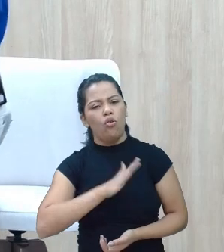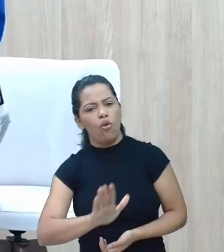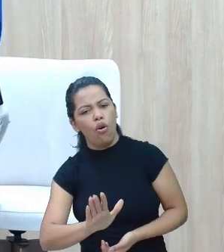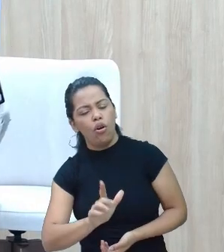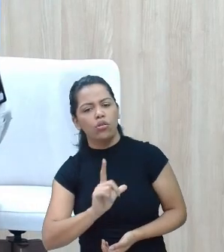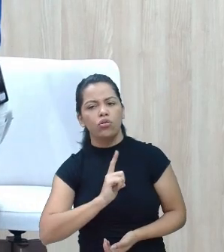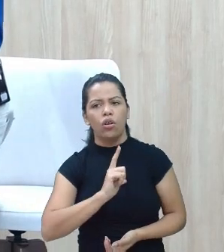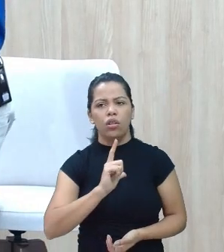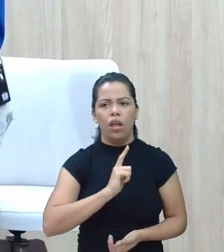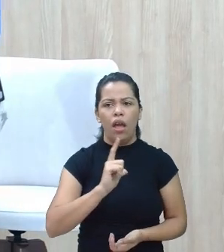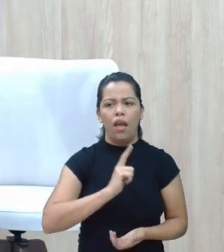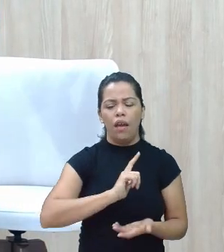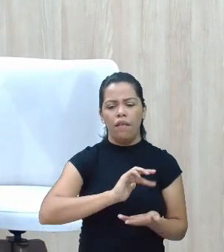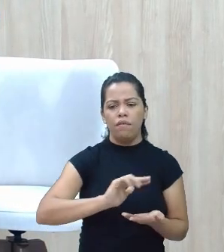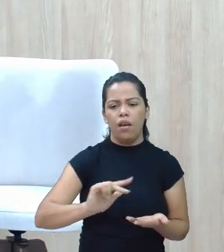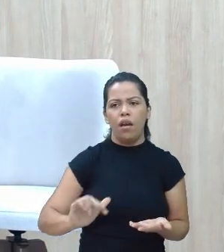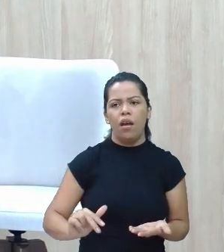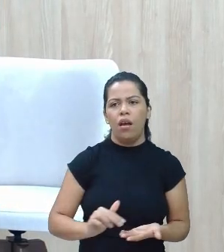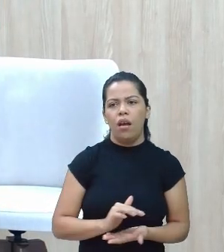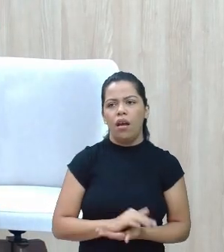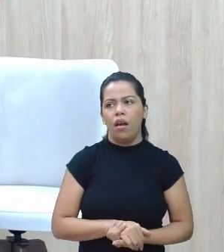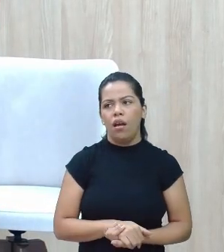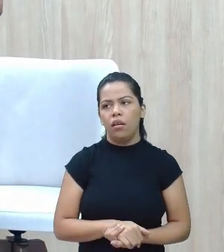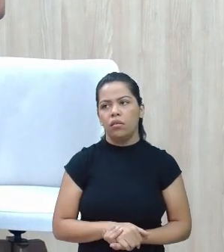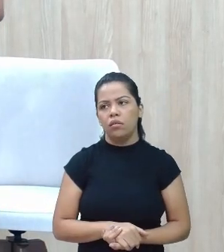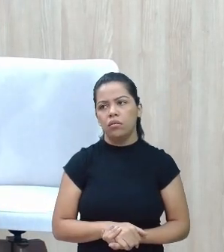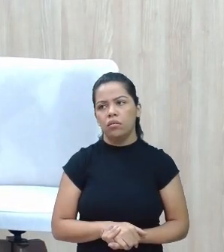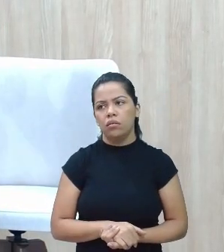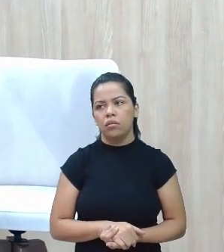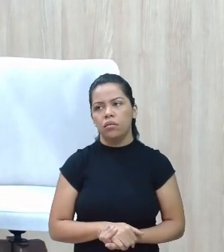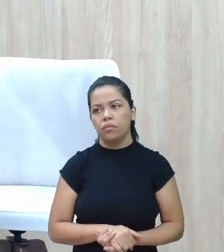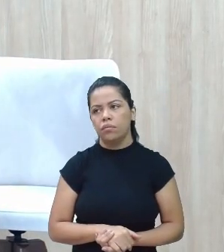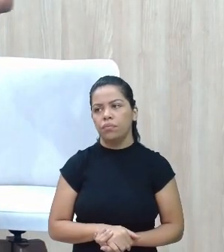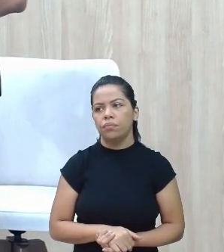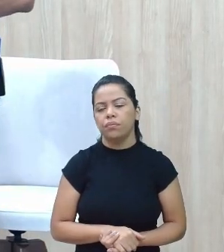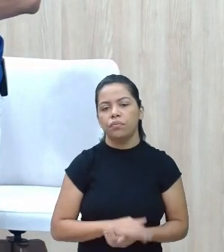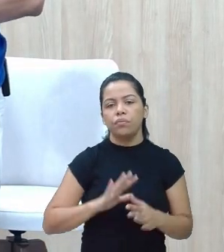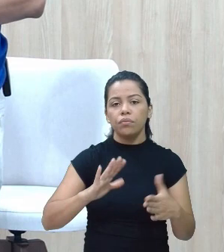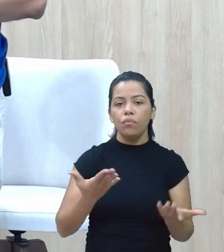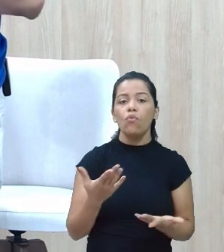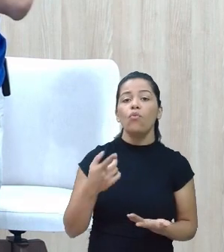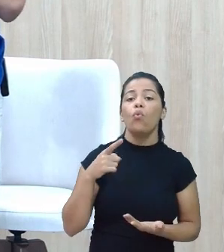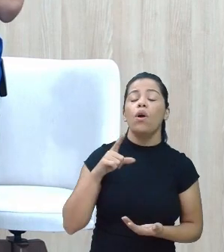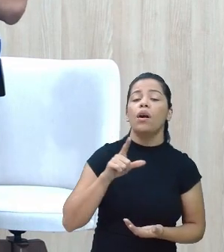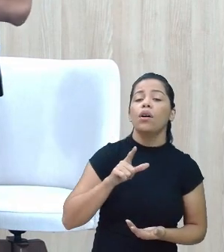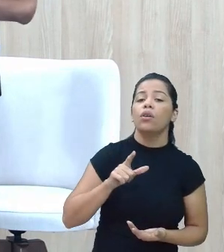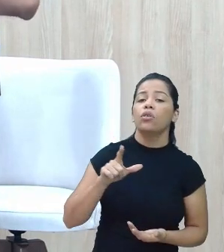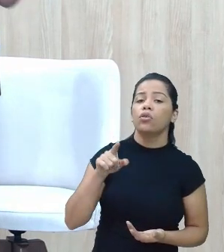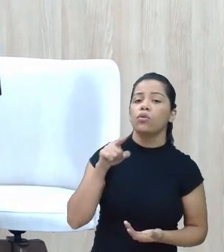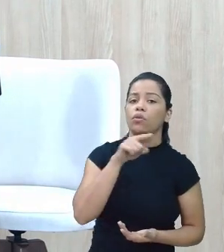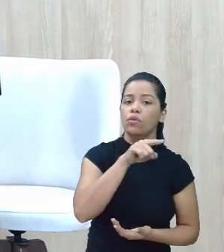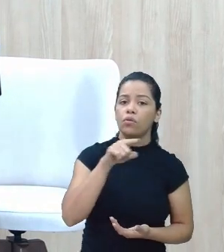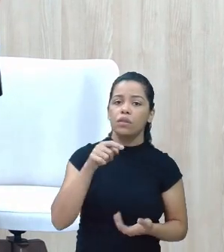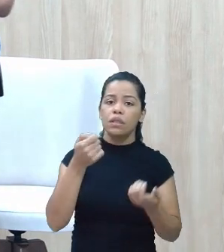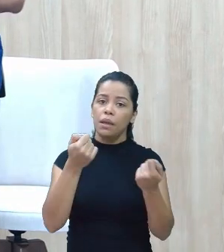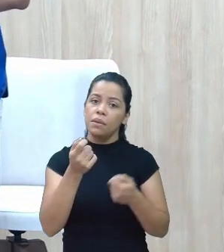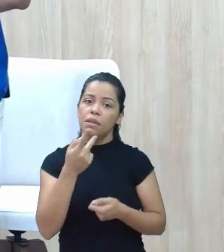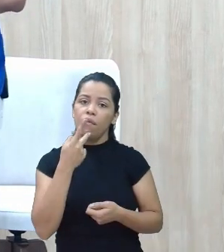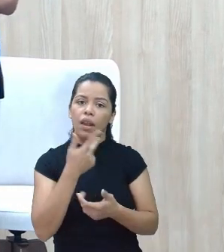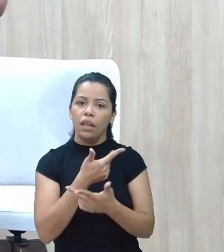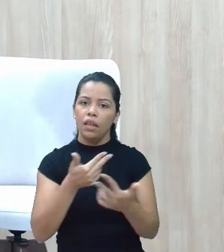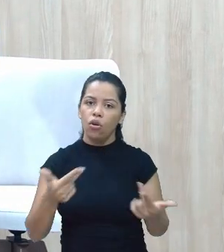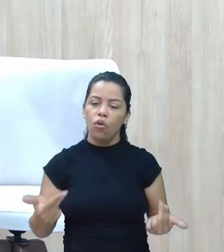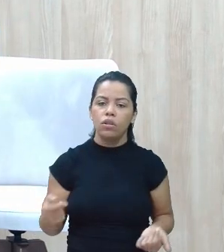dislike. Quando você diz que você não gosta ou que você gosta, você precisa de uma escala de